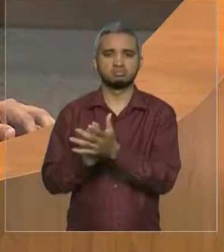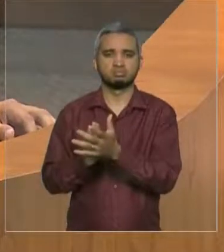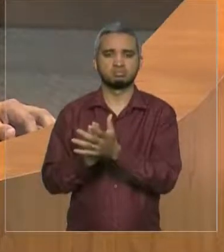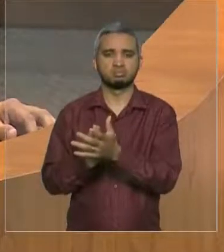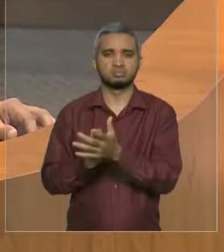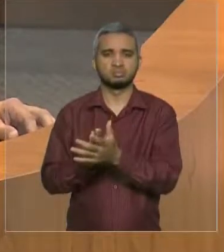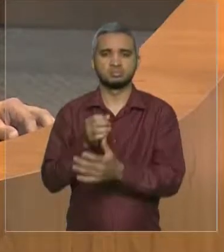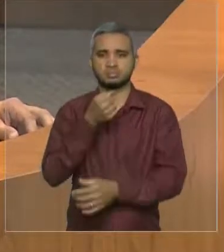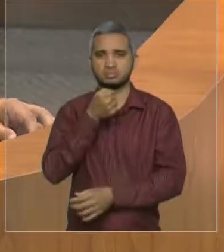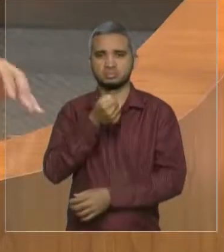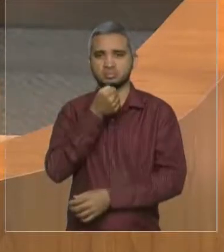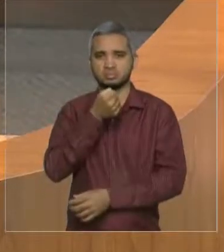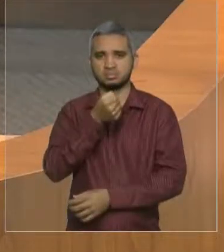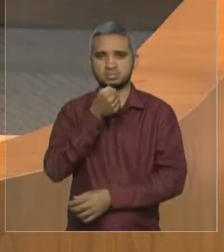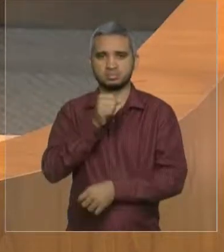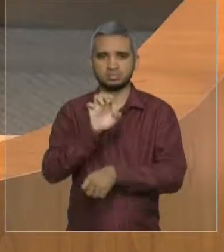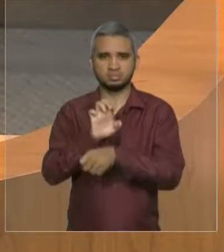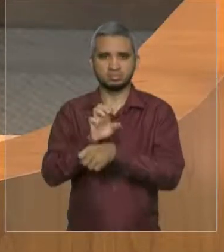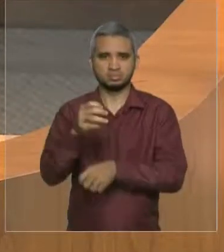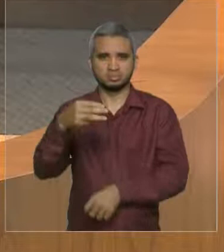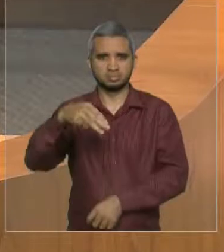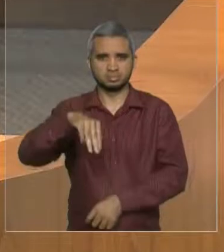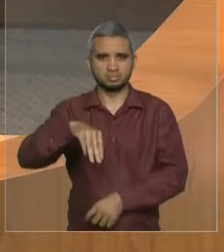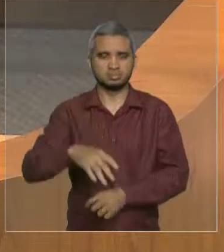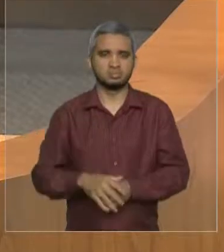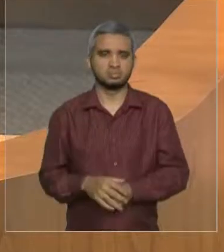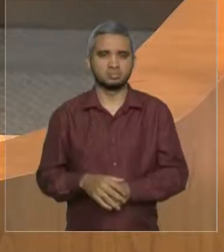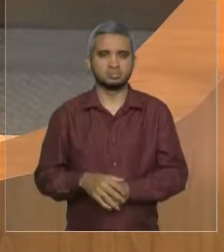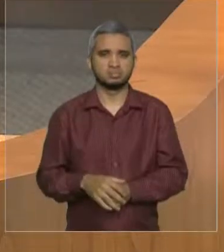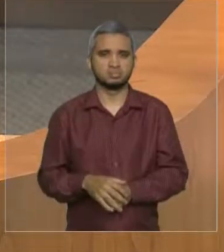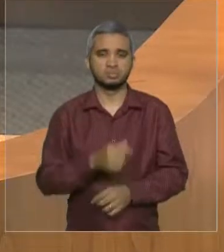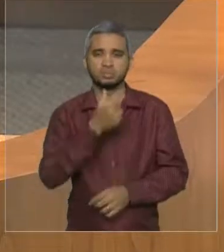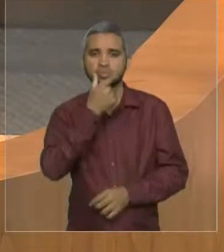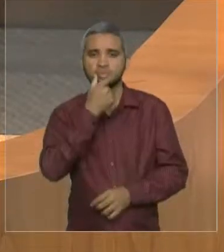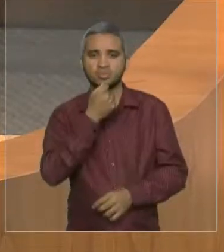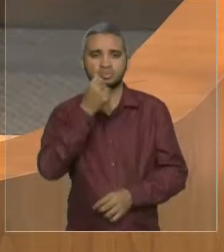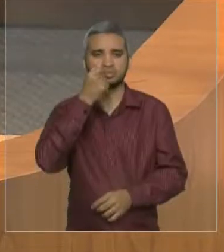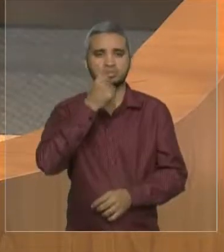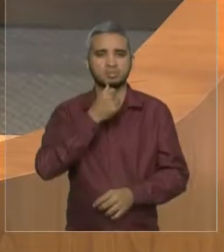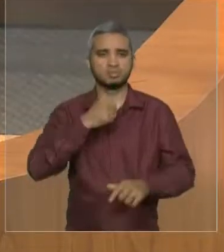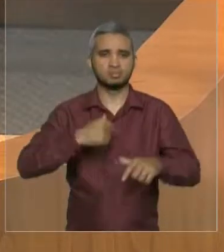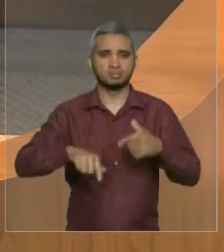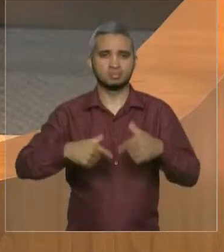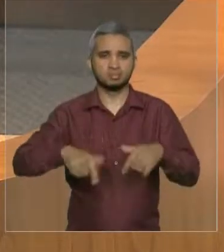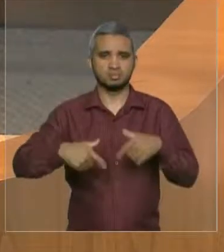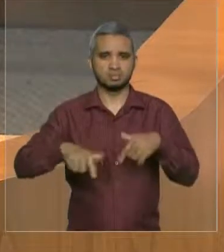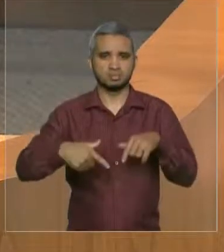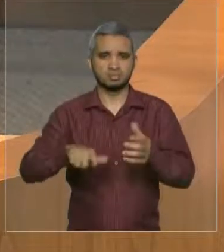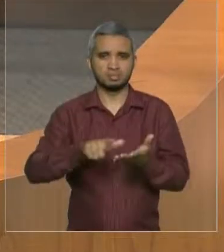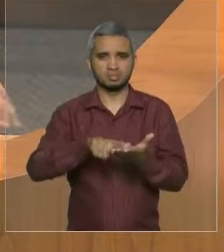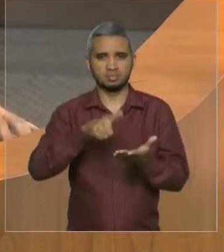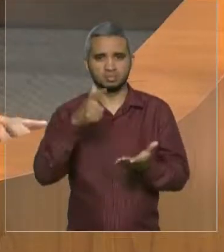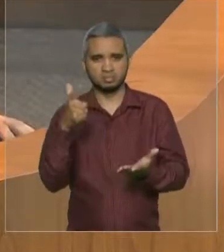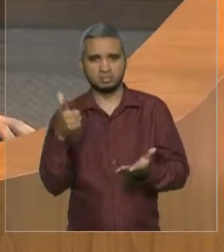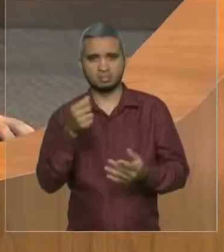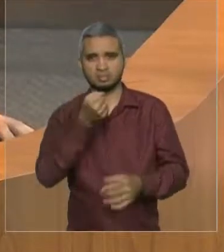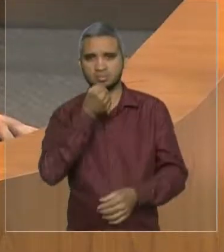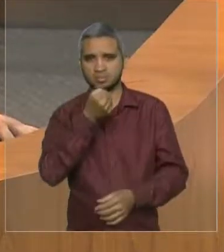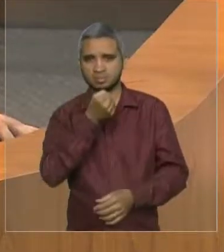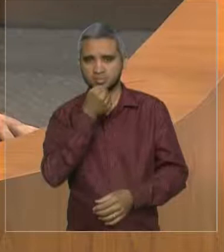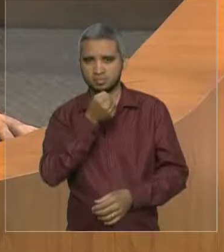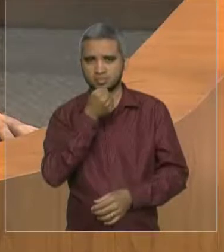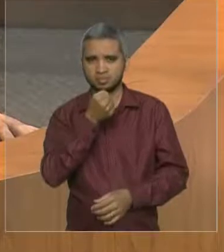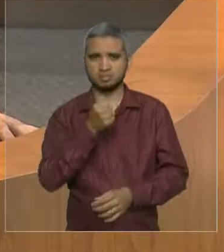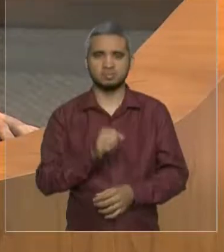referência a homens e mulheres que fazem da imprensa do estado do Maranhão, divulgam as nossas ações no